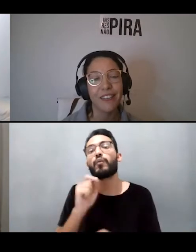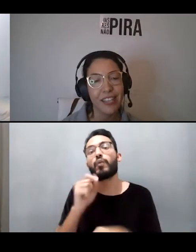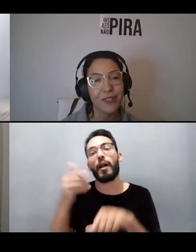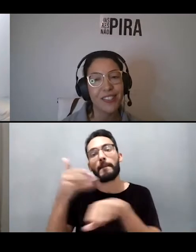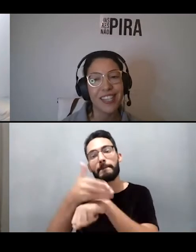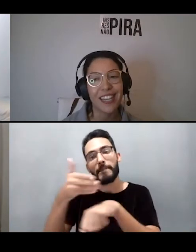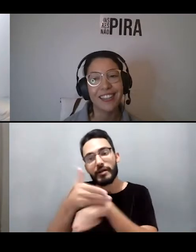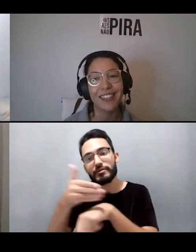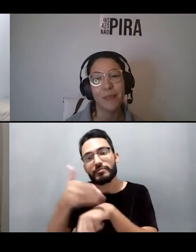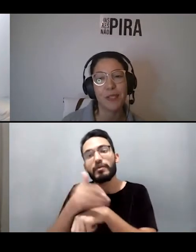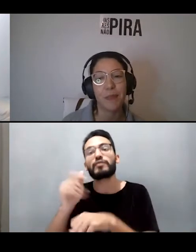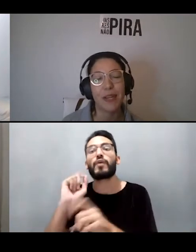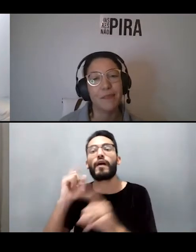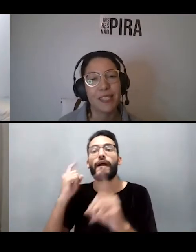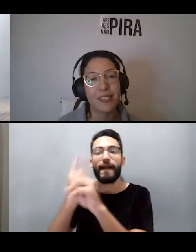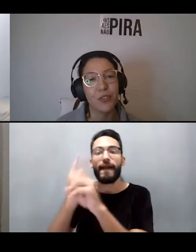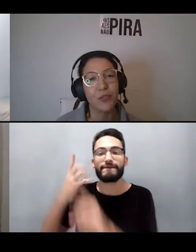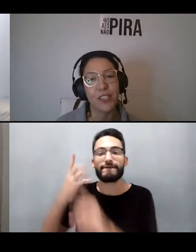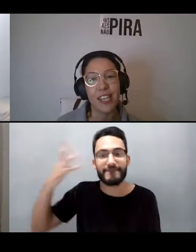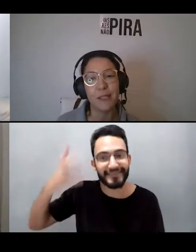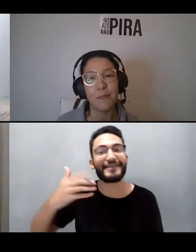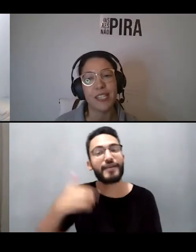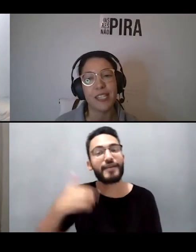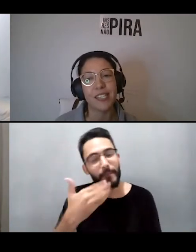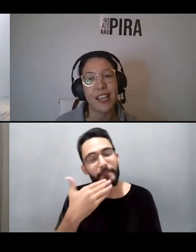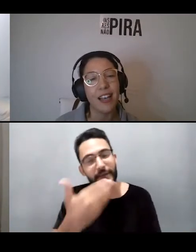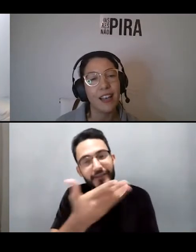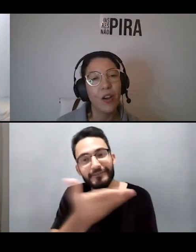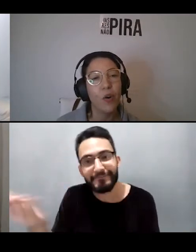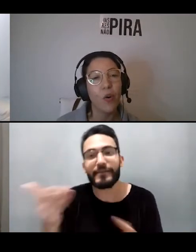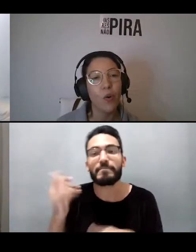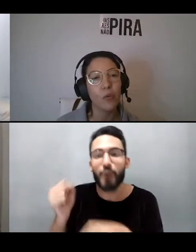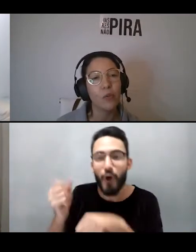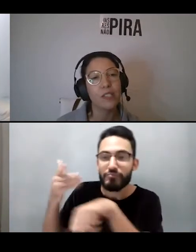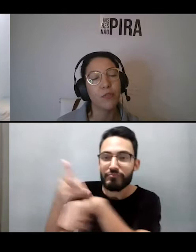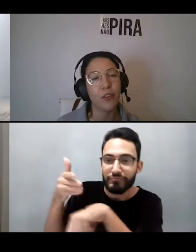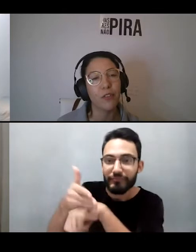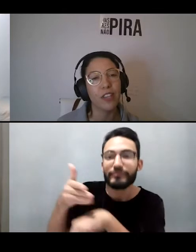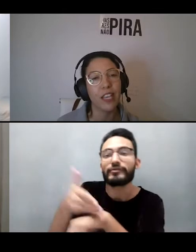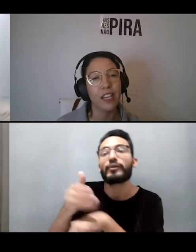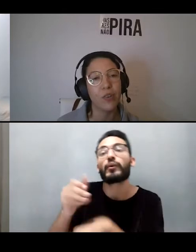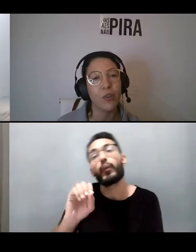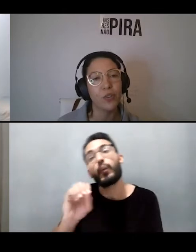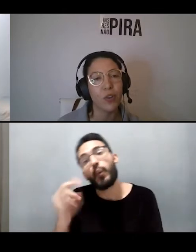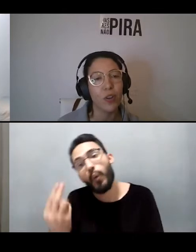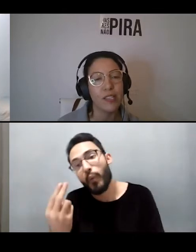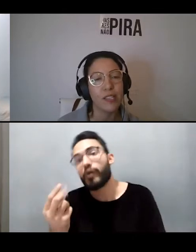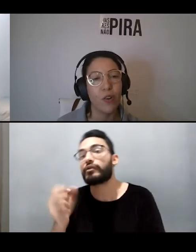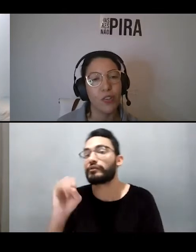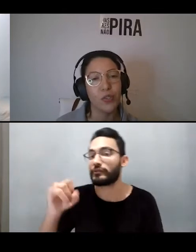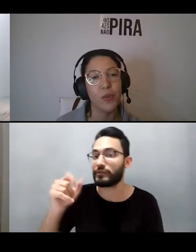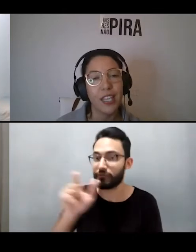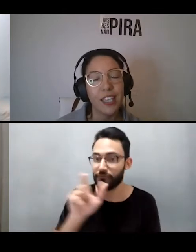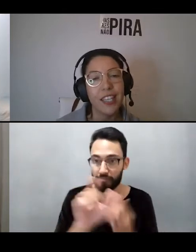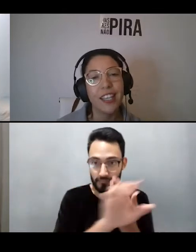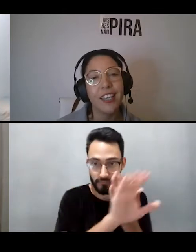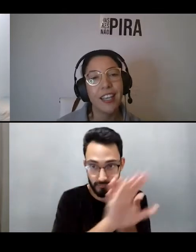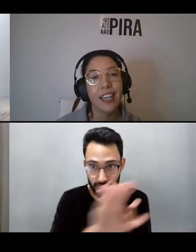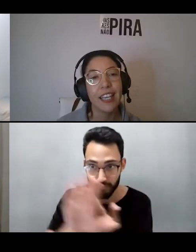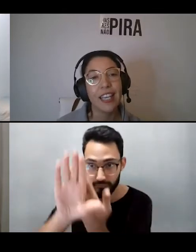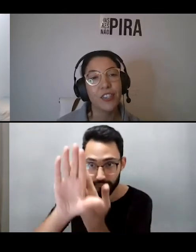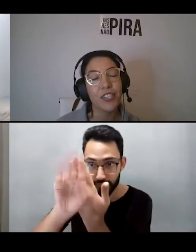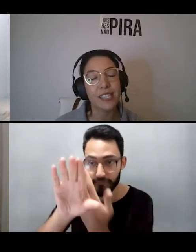coparticipação aí em eventos, né? Então, eu peço a participação de vocês para acessar. Ou, se for via QR Code, coloca esse código